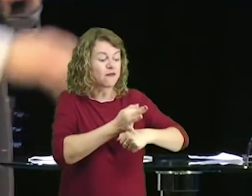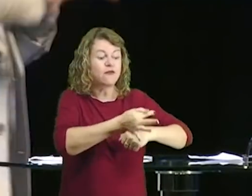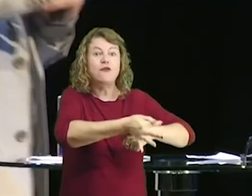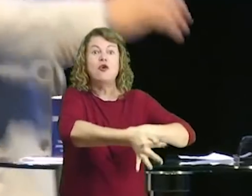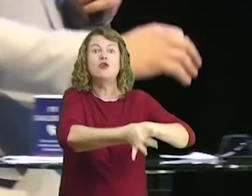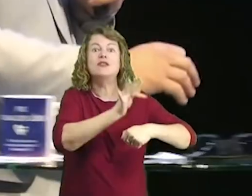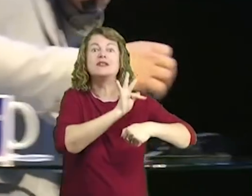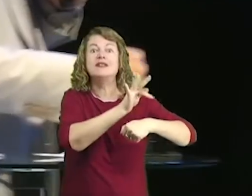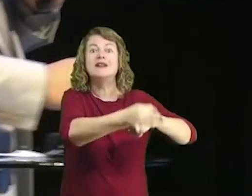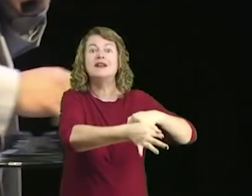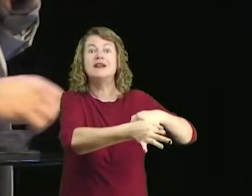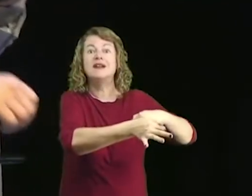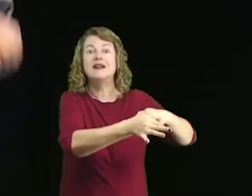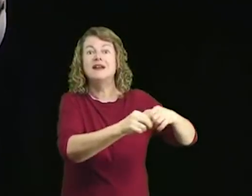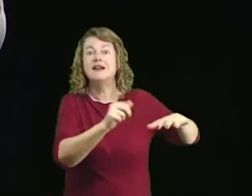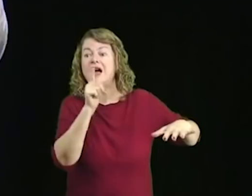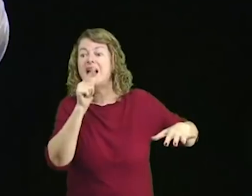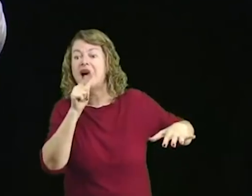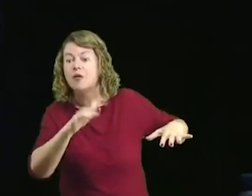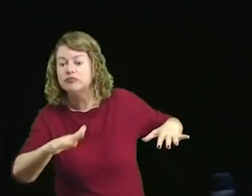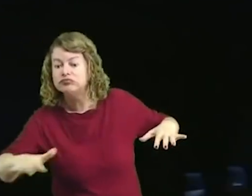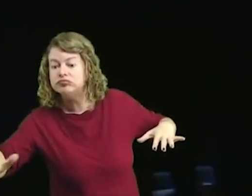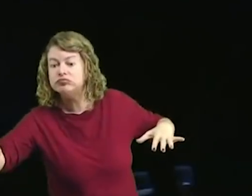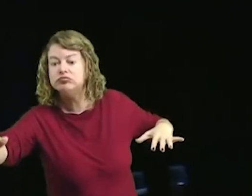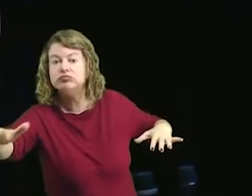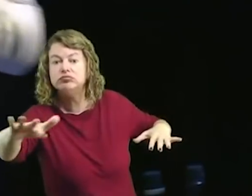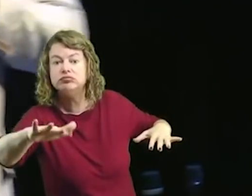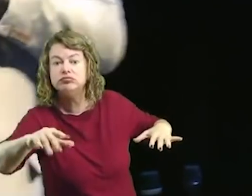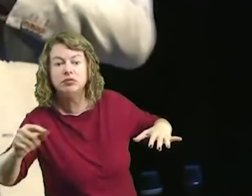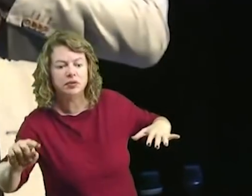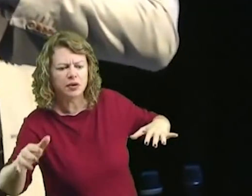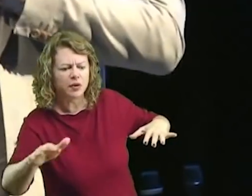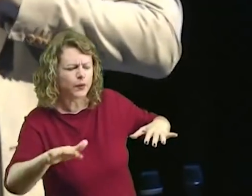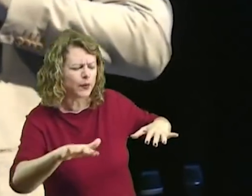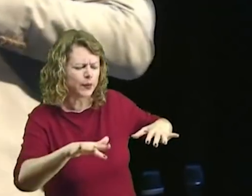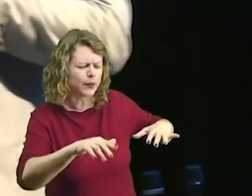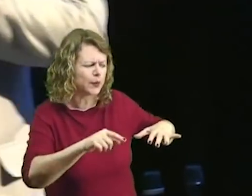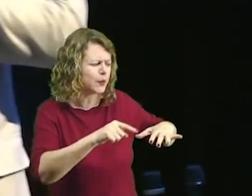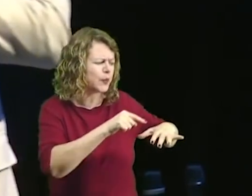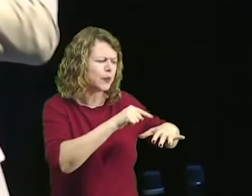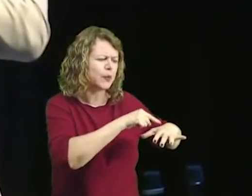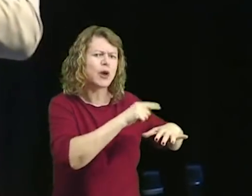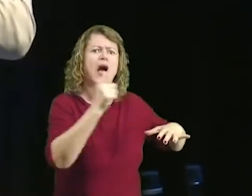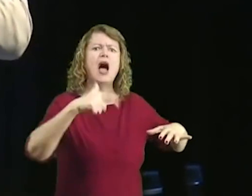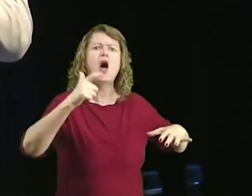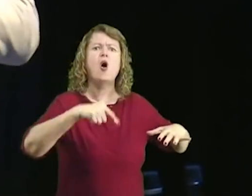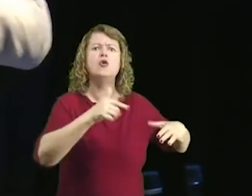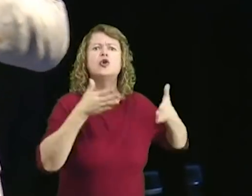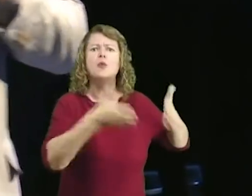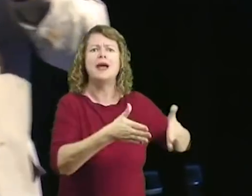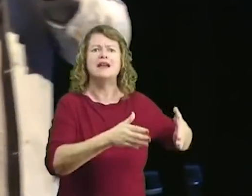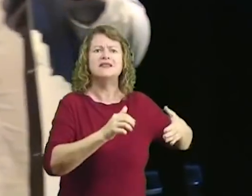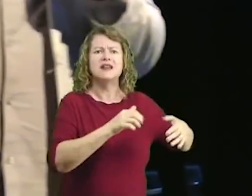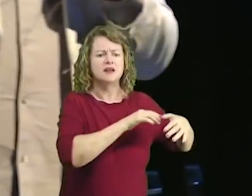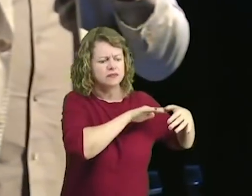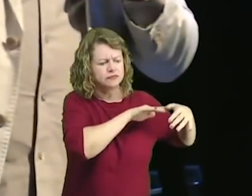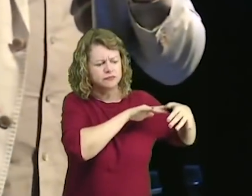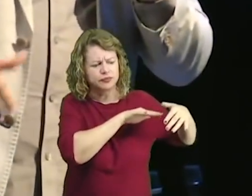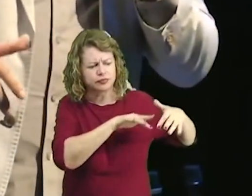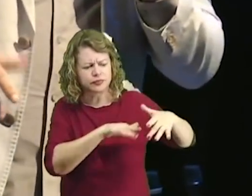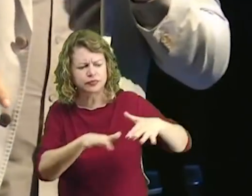for na fonte que alimenta a ação da prisão. Não adianta você querer